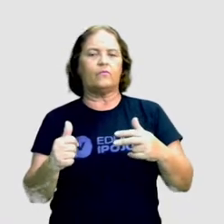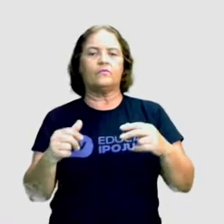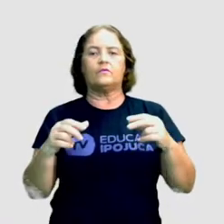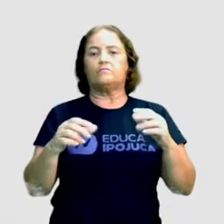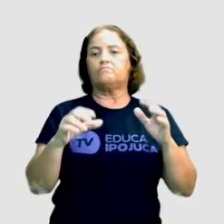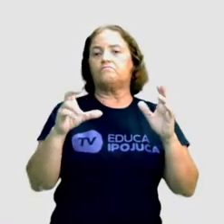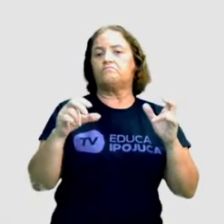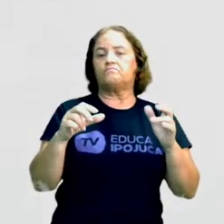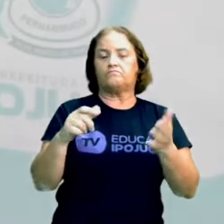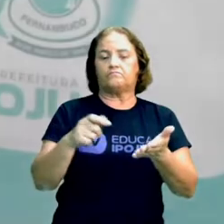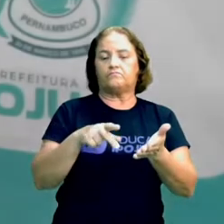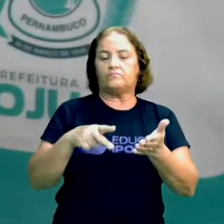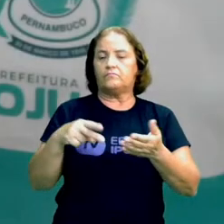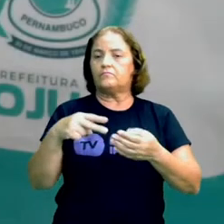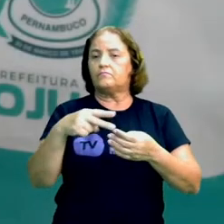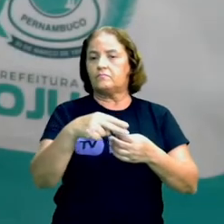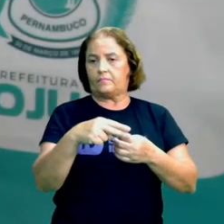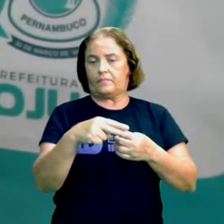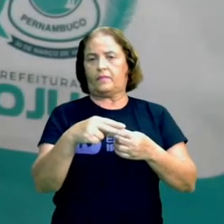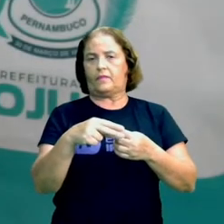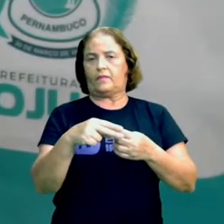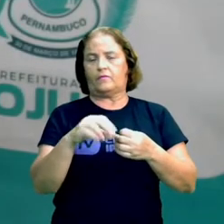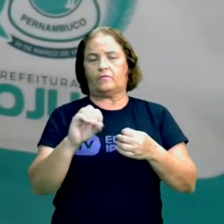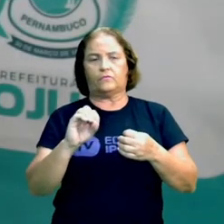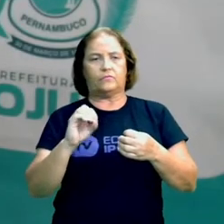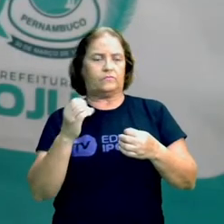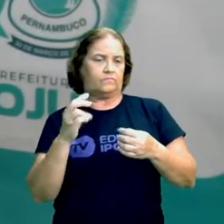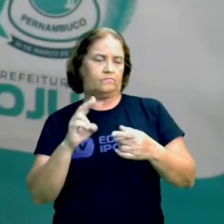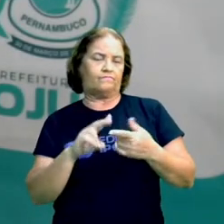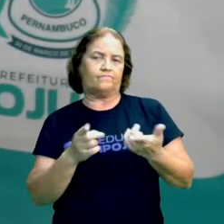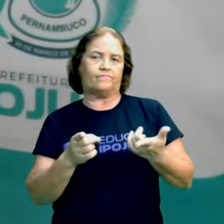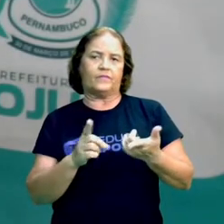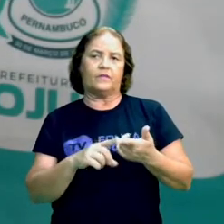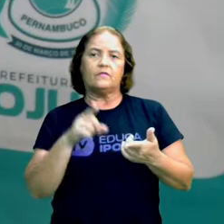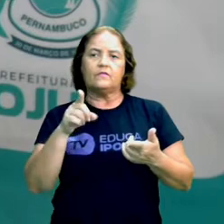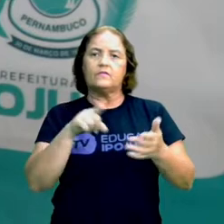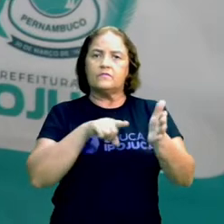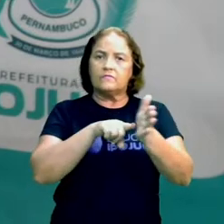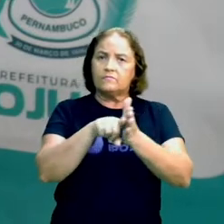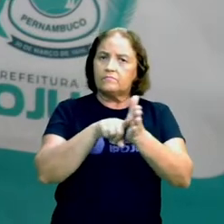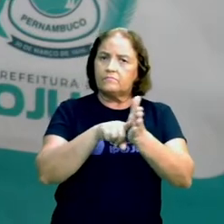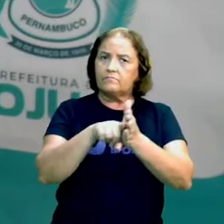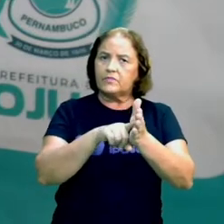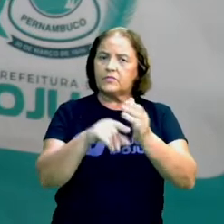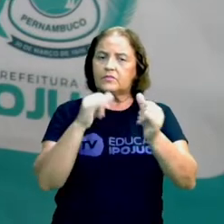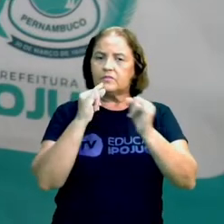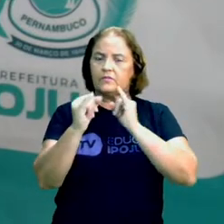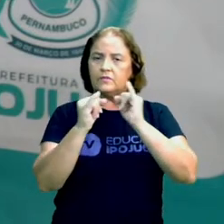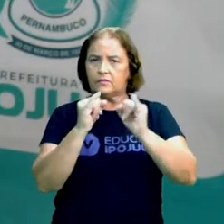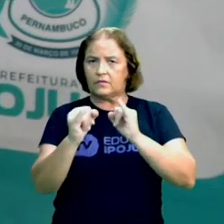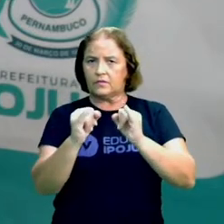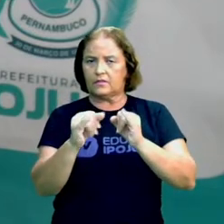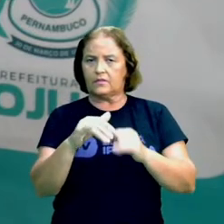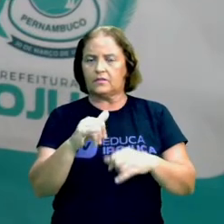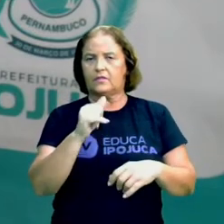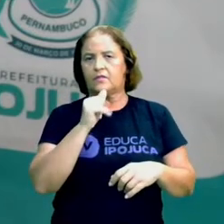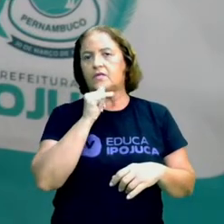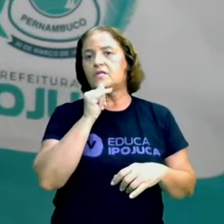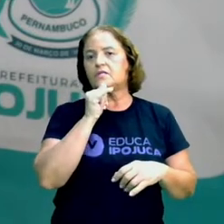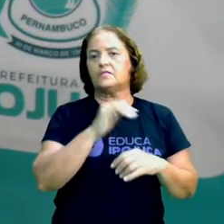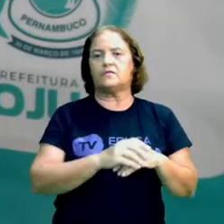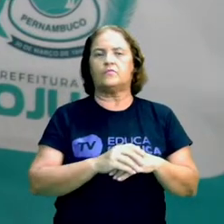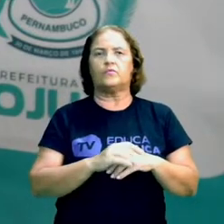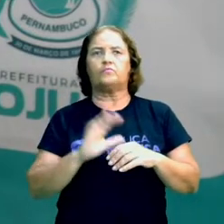e recortes. Ou seja, gente, se vocês vão fazer uma pesquisa na internet sobre, por exemplo, o